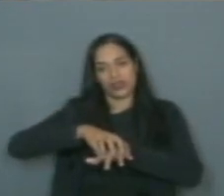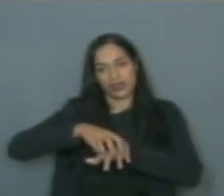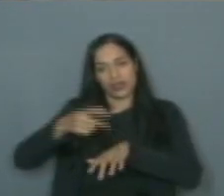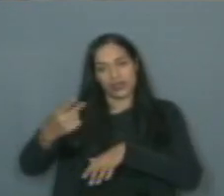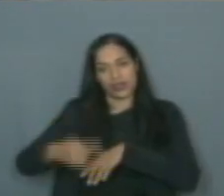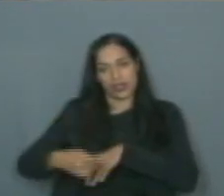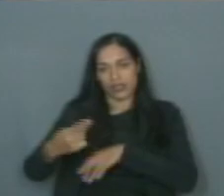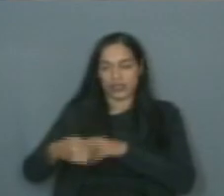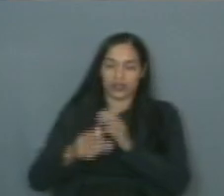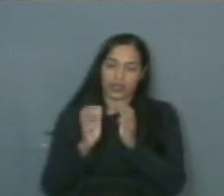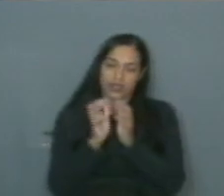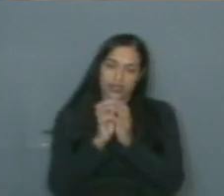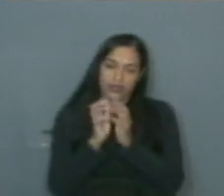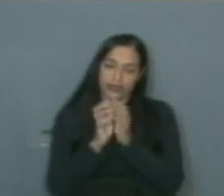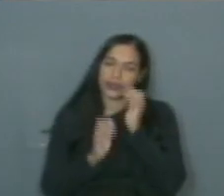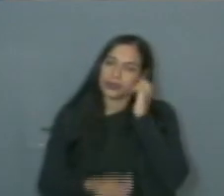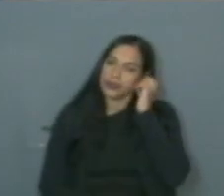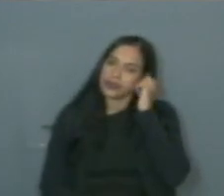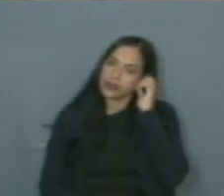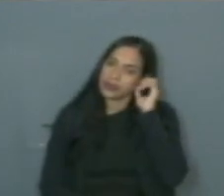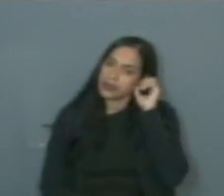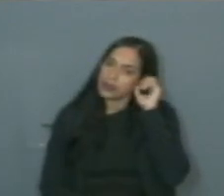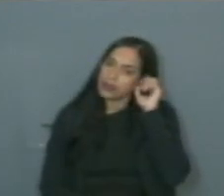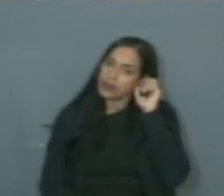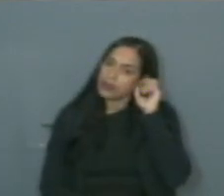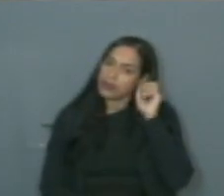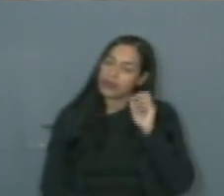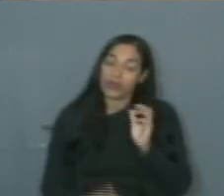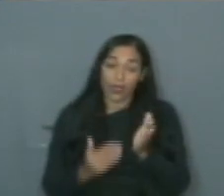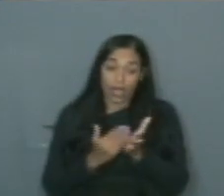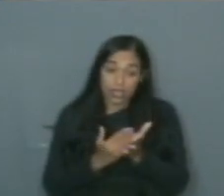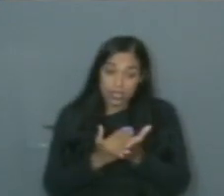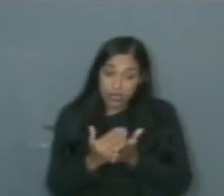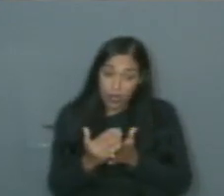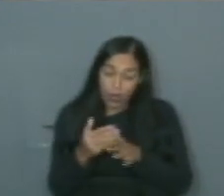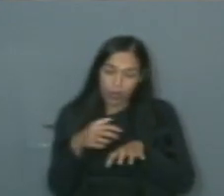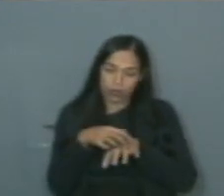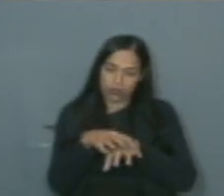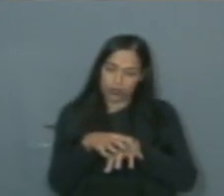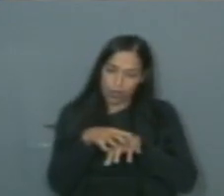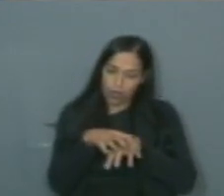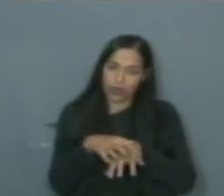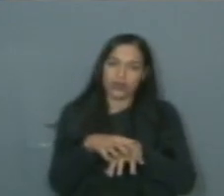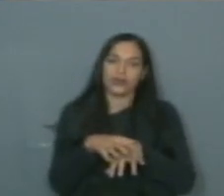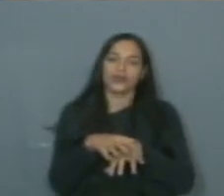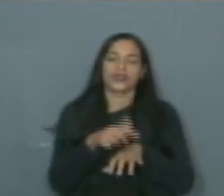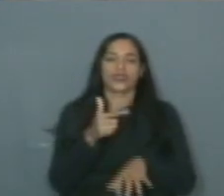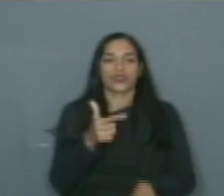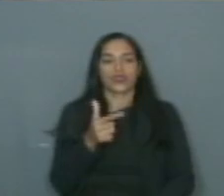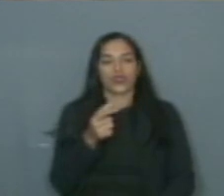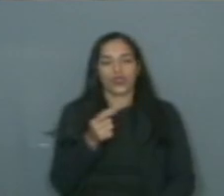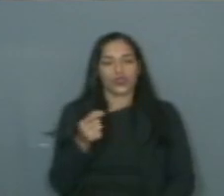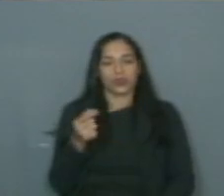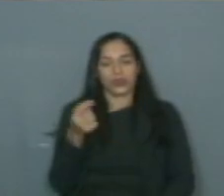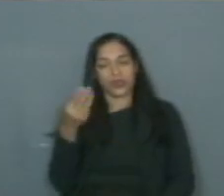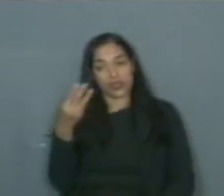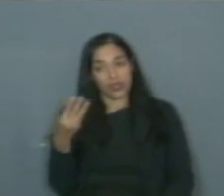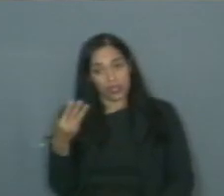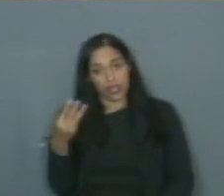complementar do Recife. Quando iniciou o transporte complementar, em